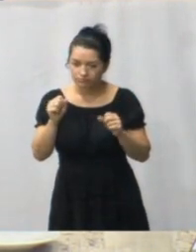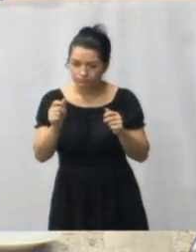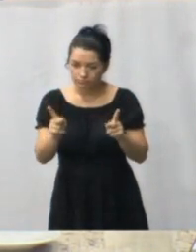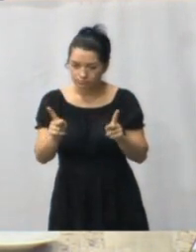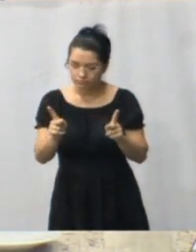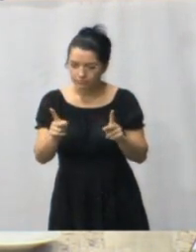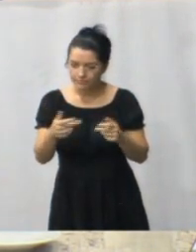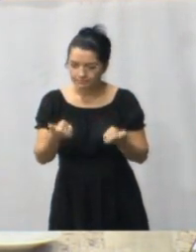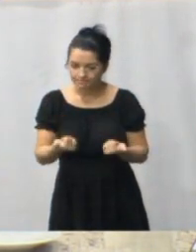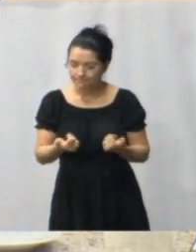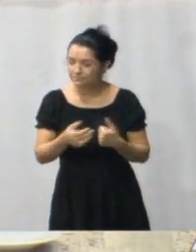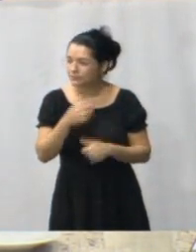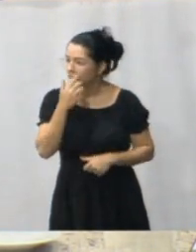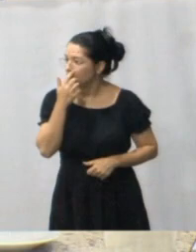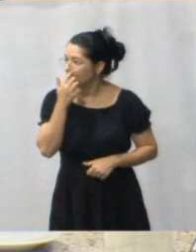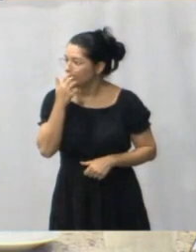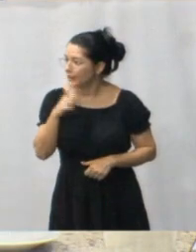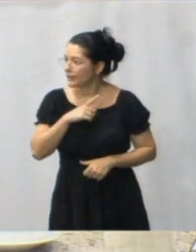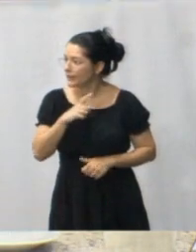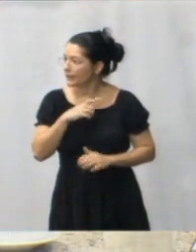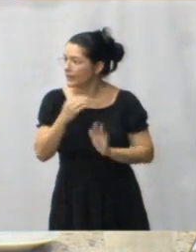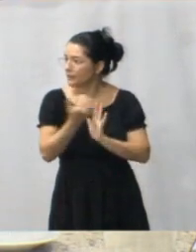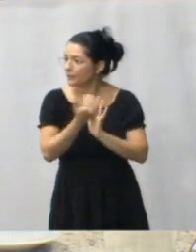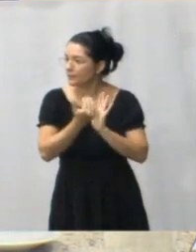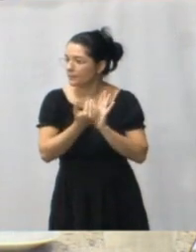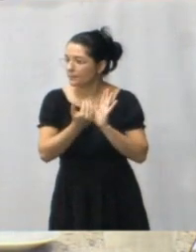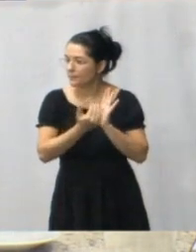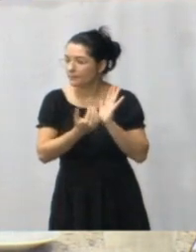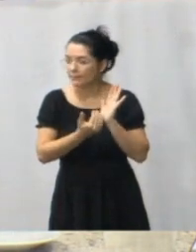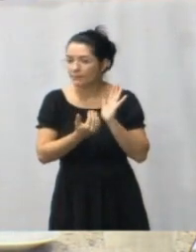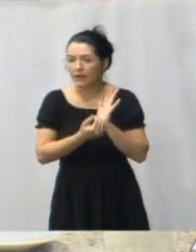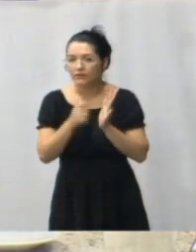A gente tem uma pauta prevista.